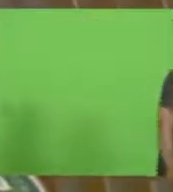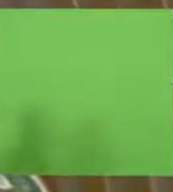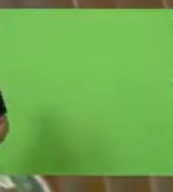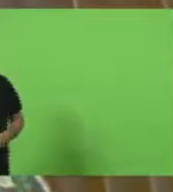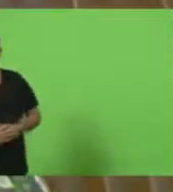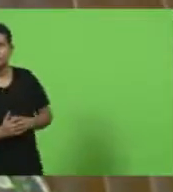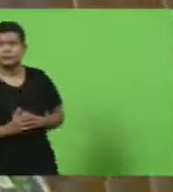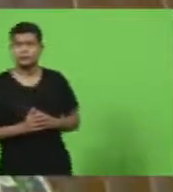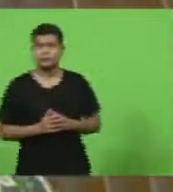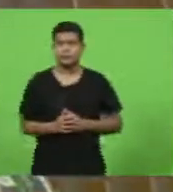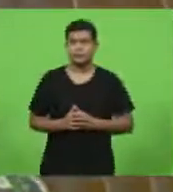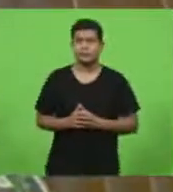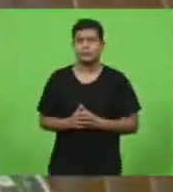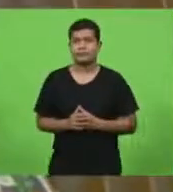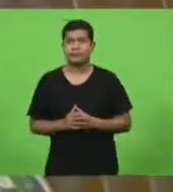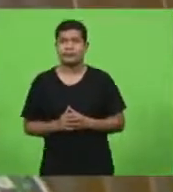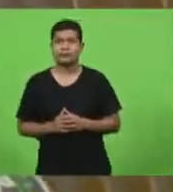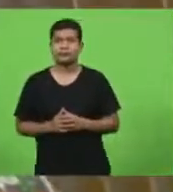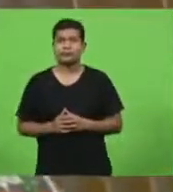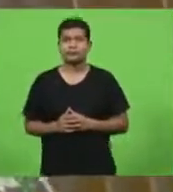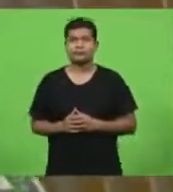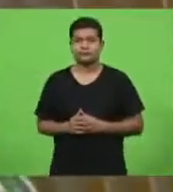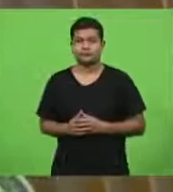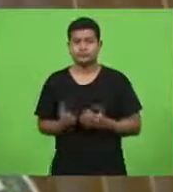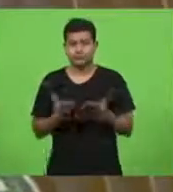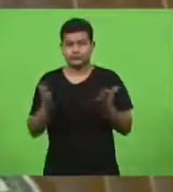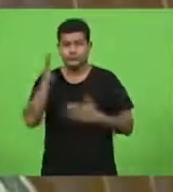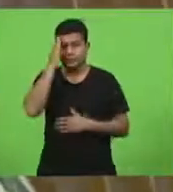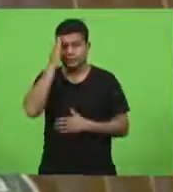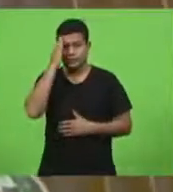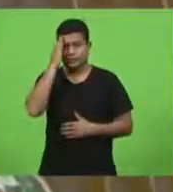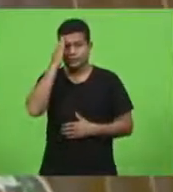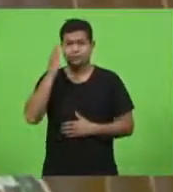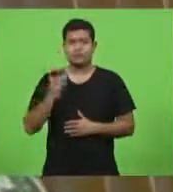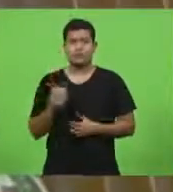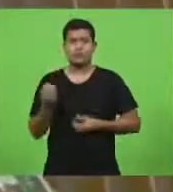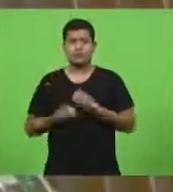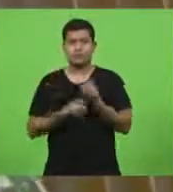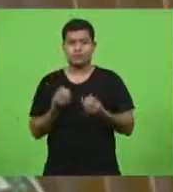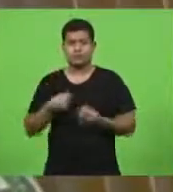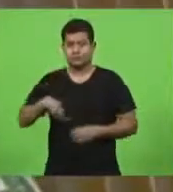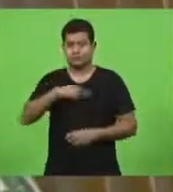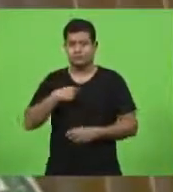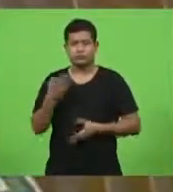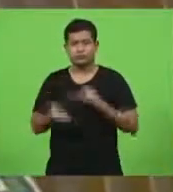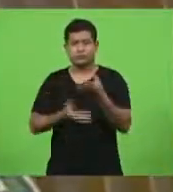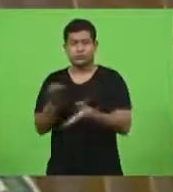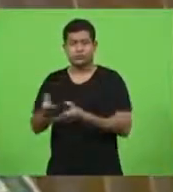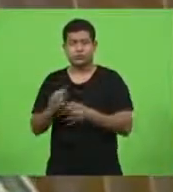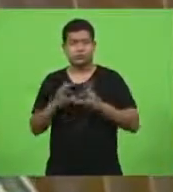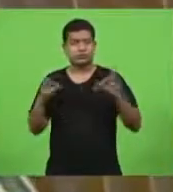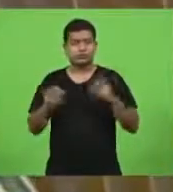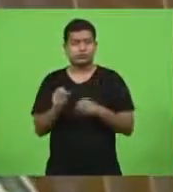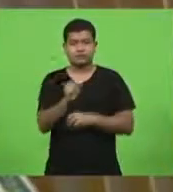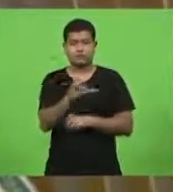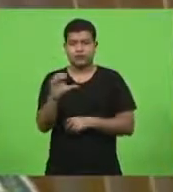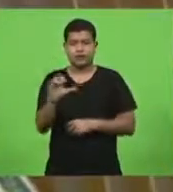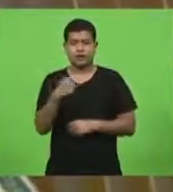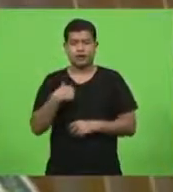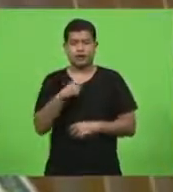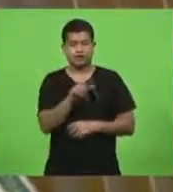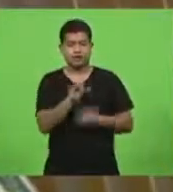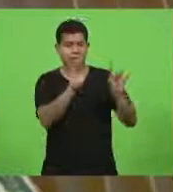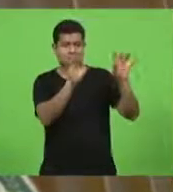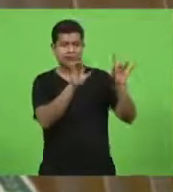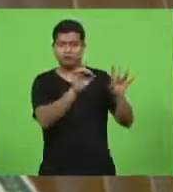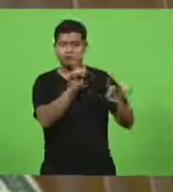faz, como toda segurança pública faz, os senhores vão ter a certeza também que a gente está atendendo a todo o Estado de maneira a não privilegiar ninguém e a se